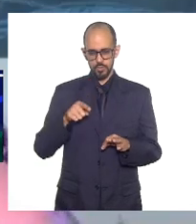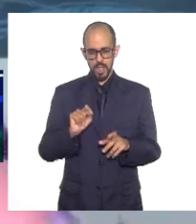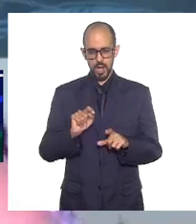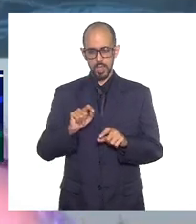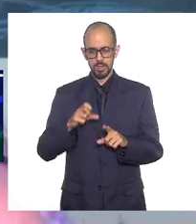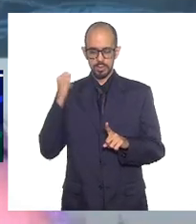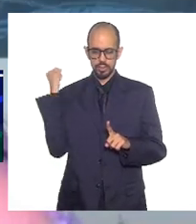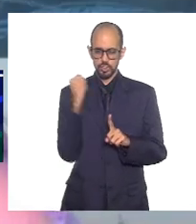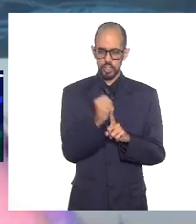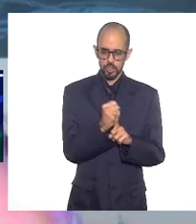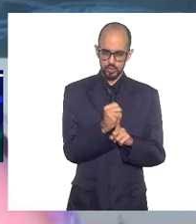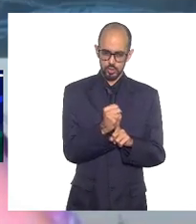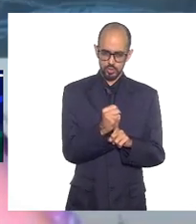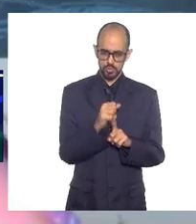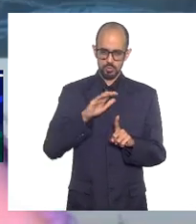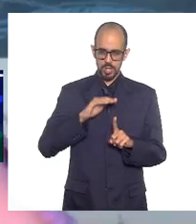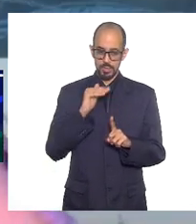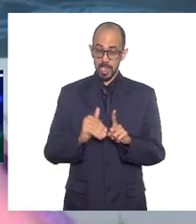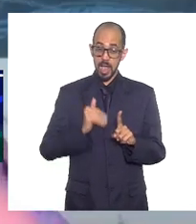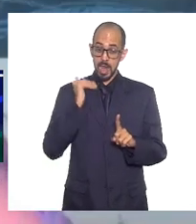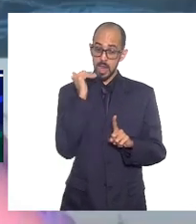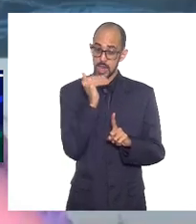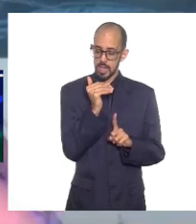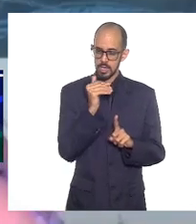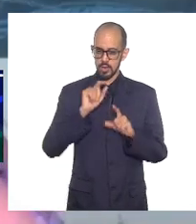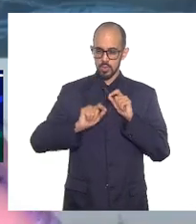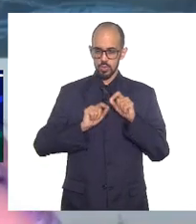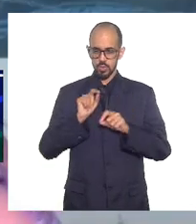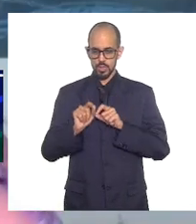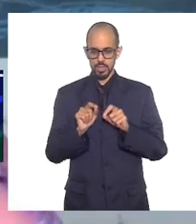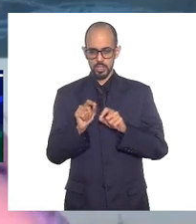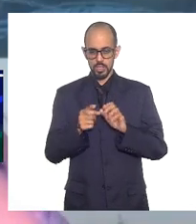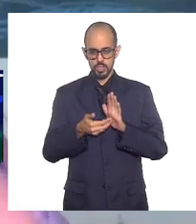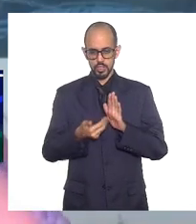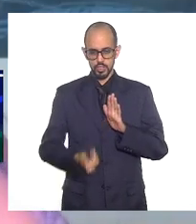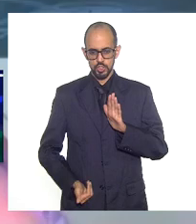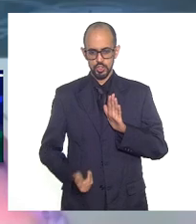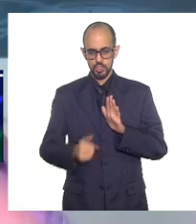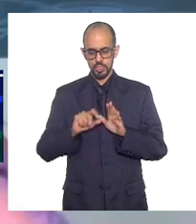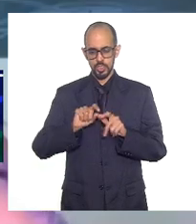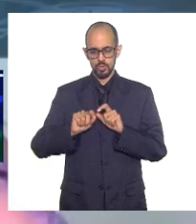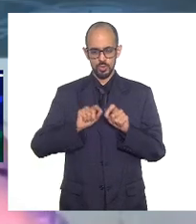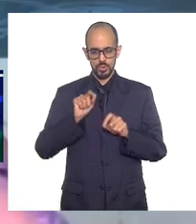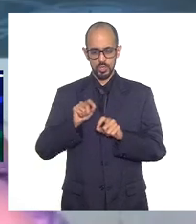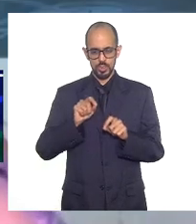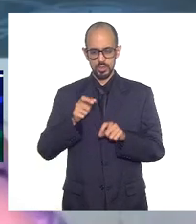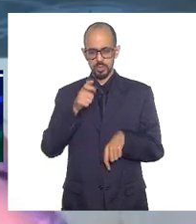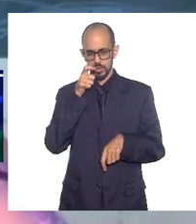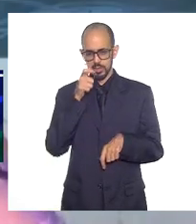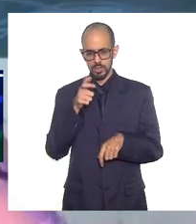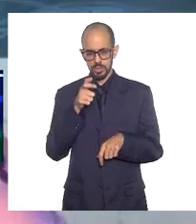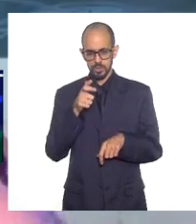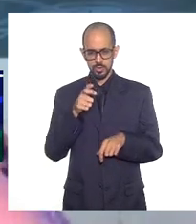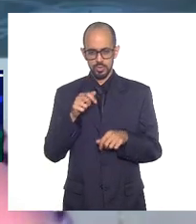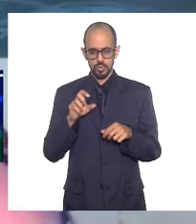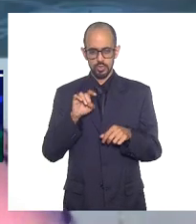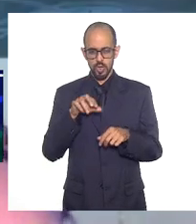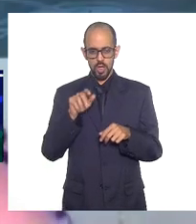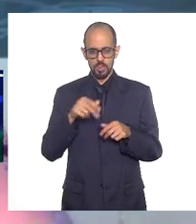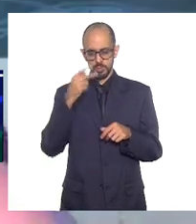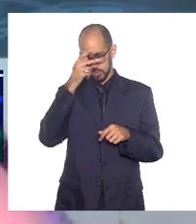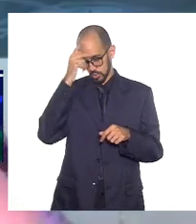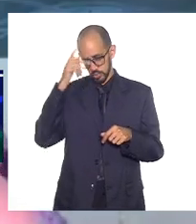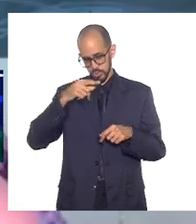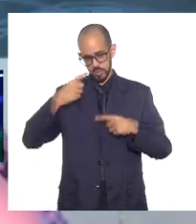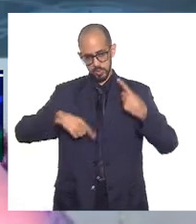genocídio, mas indo além, né, desfazendo polarizações que só interessa àqueles que têm um debate